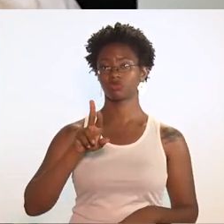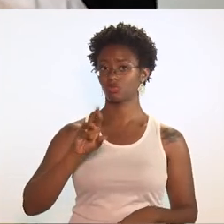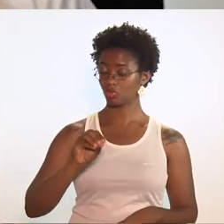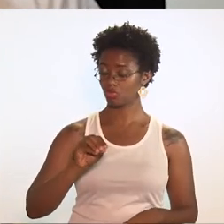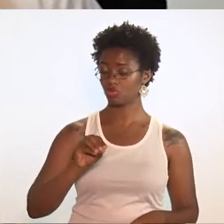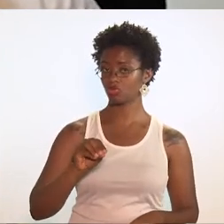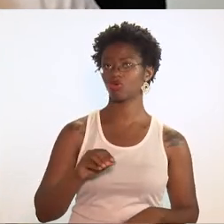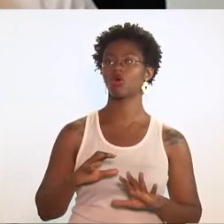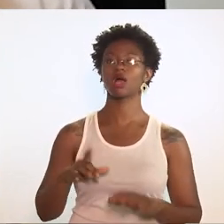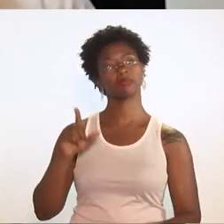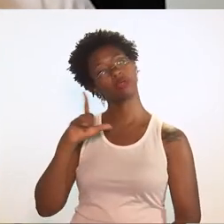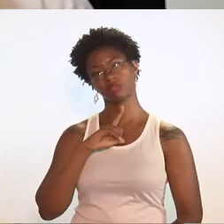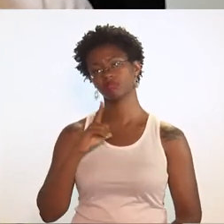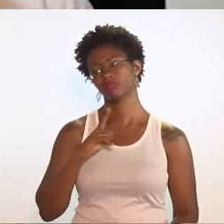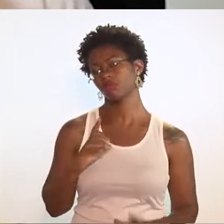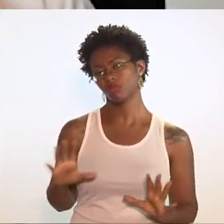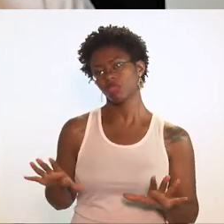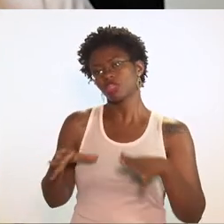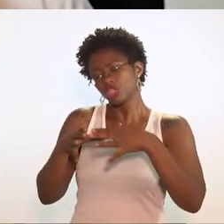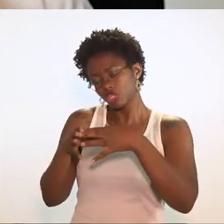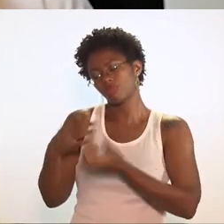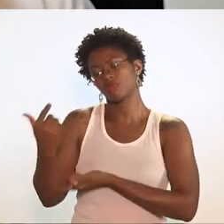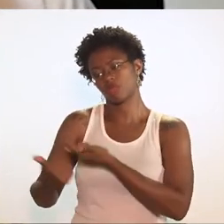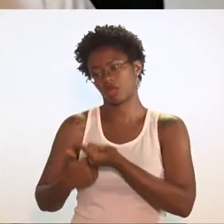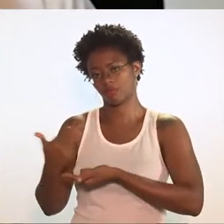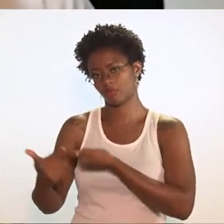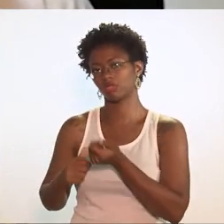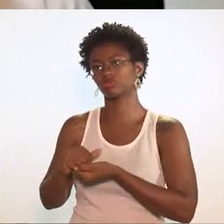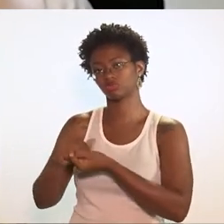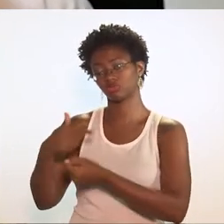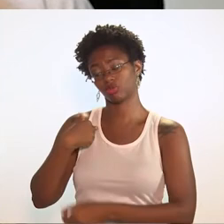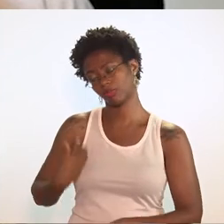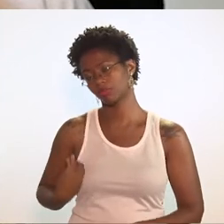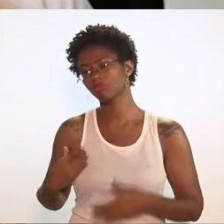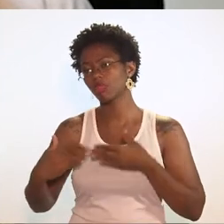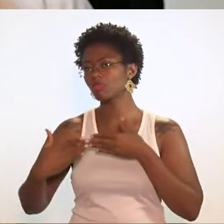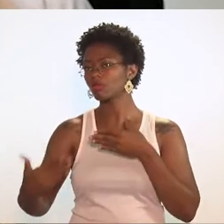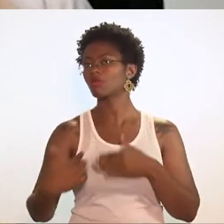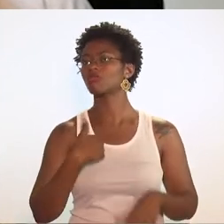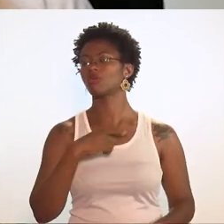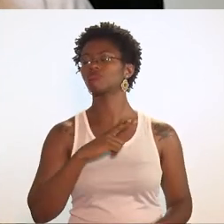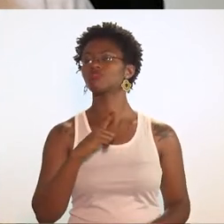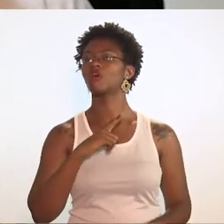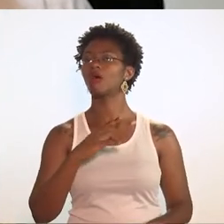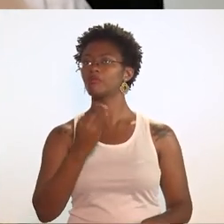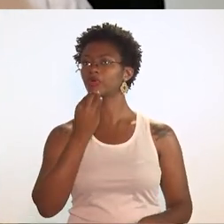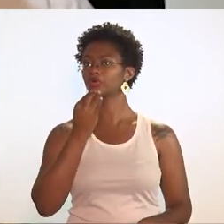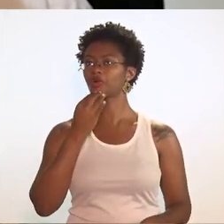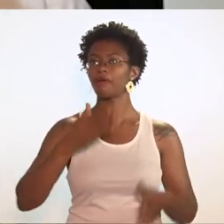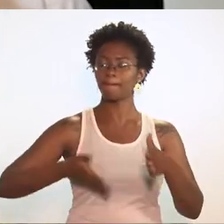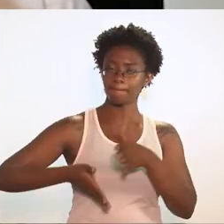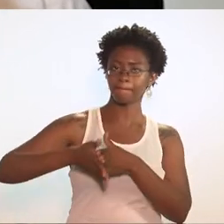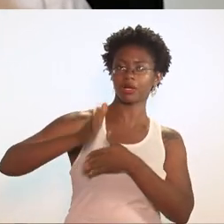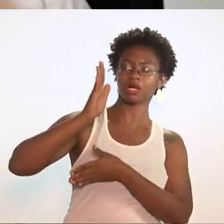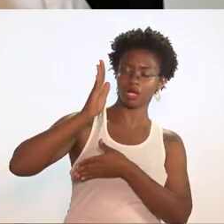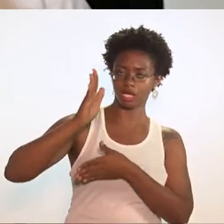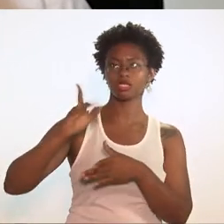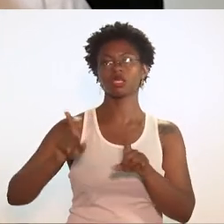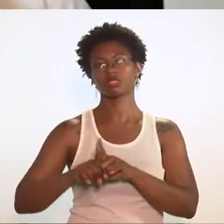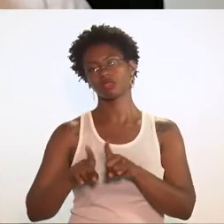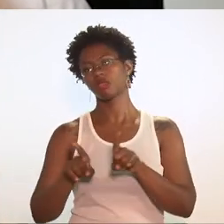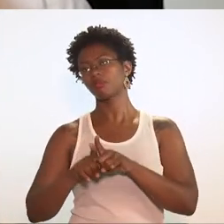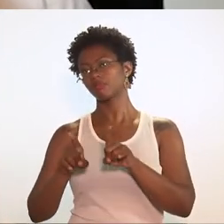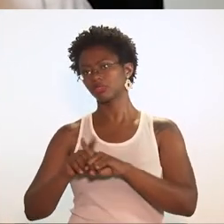os executei sozinho. O Olodum tem uma equipe, né? Eu faço parte desse processo. Tive a oportunidade